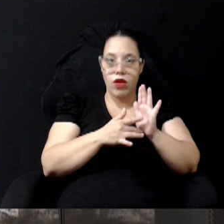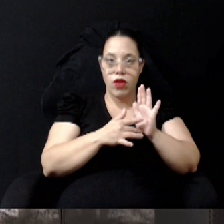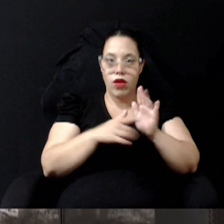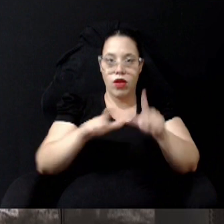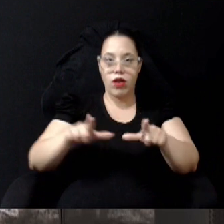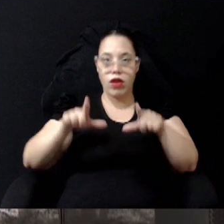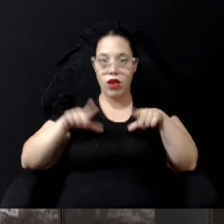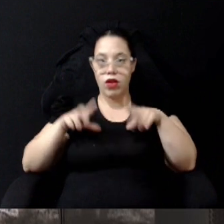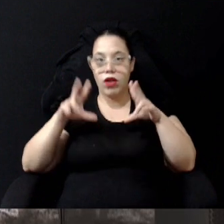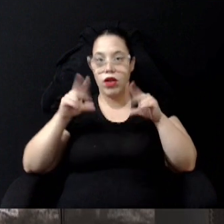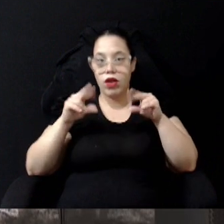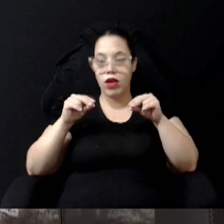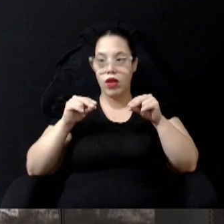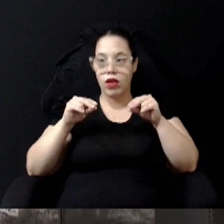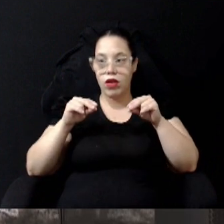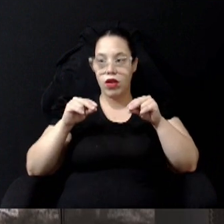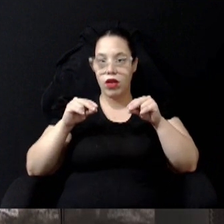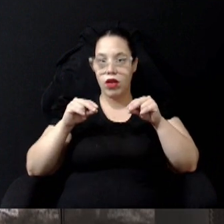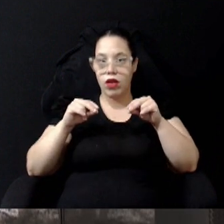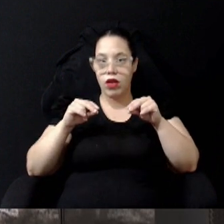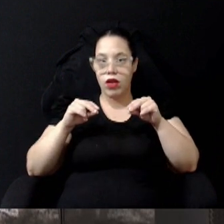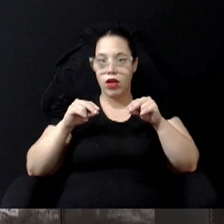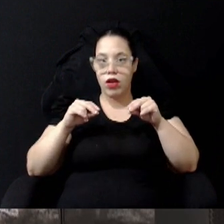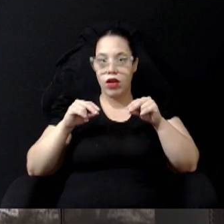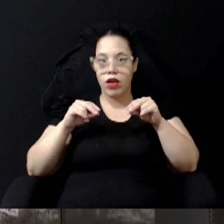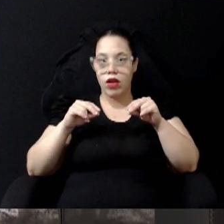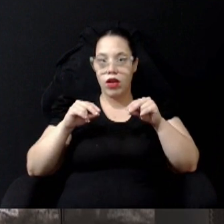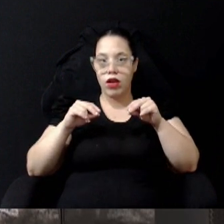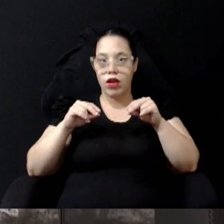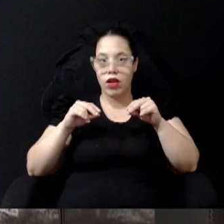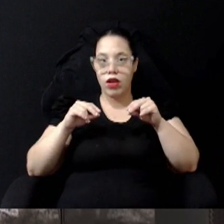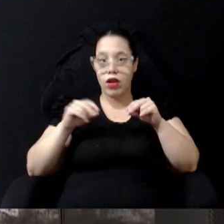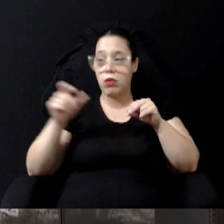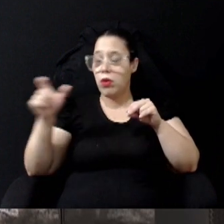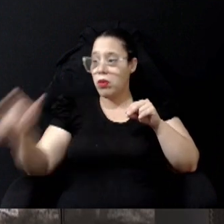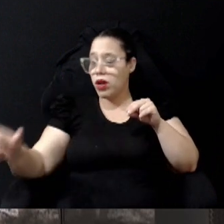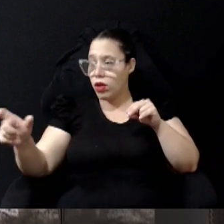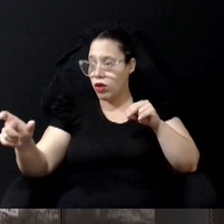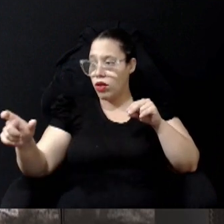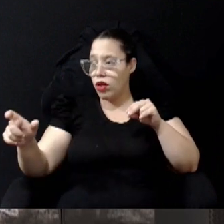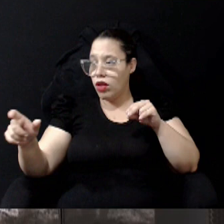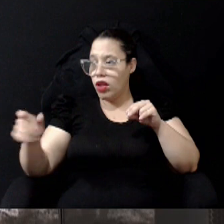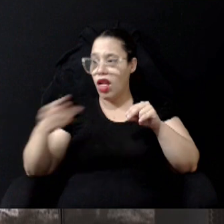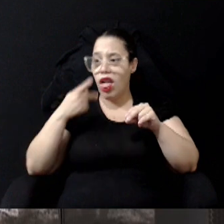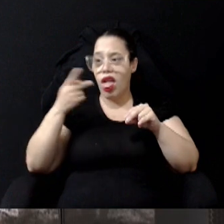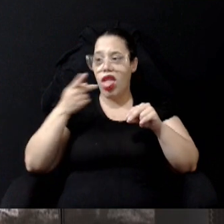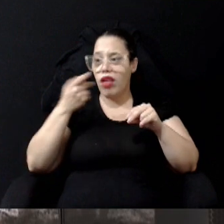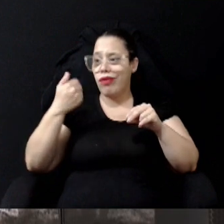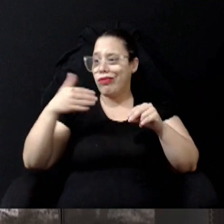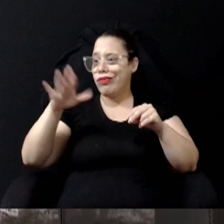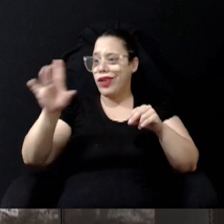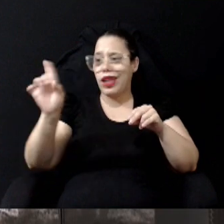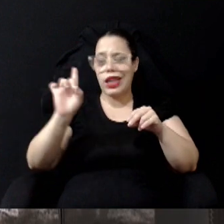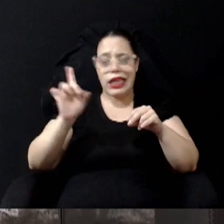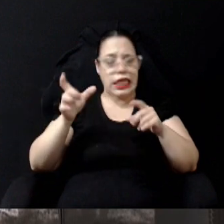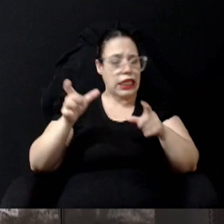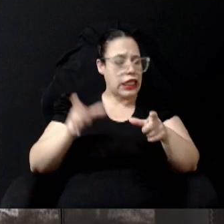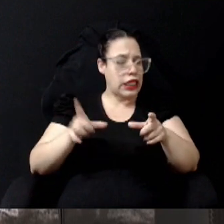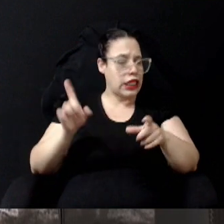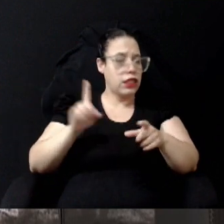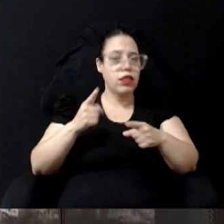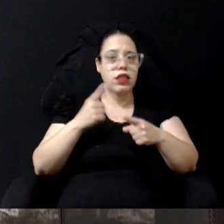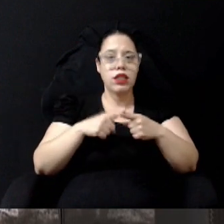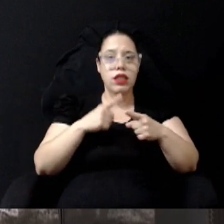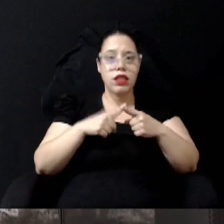cidadão para uma figura que eu nem vou dizer para vocês quem é, porque era muito